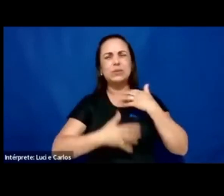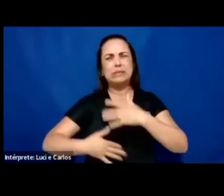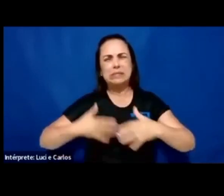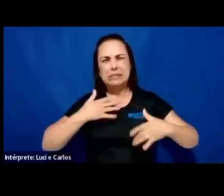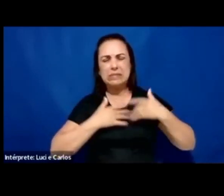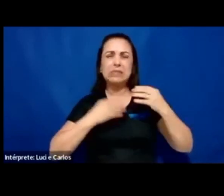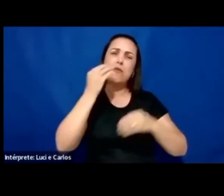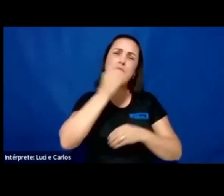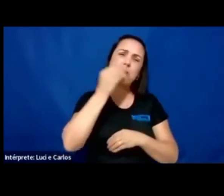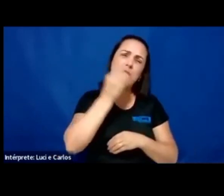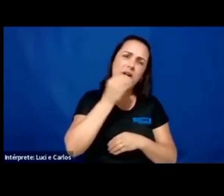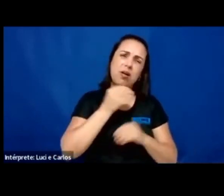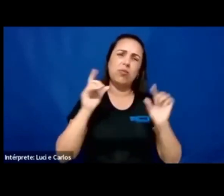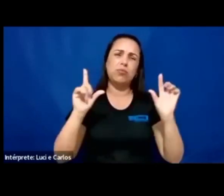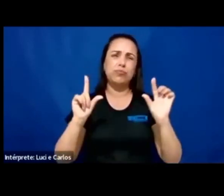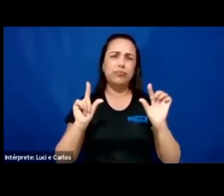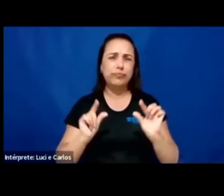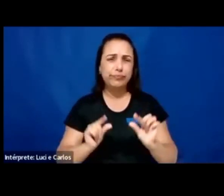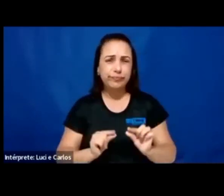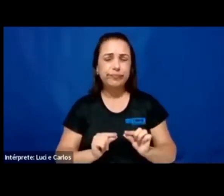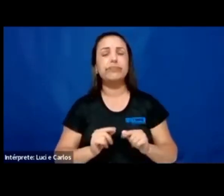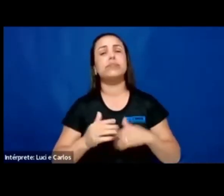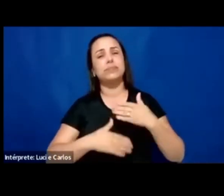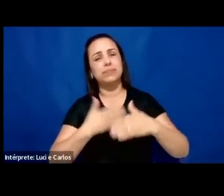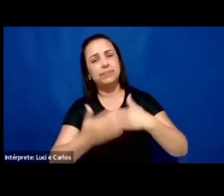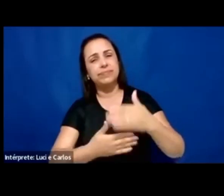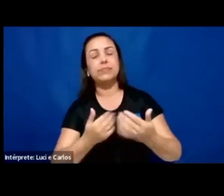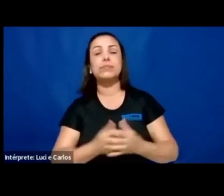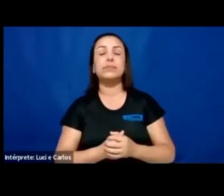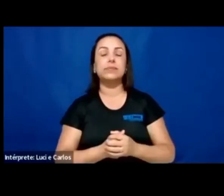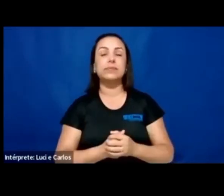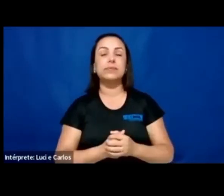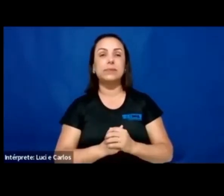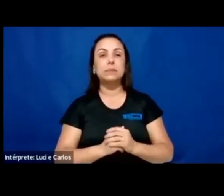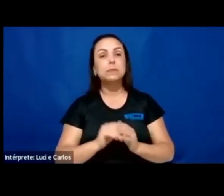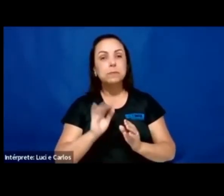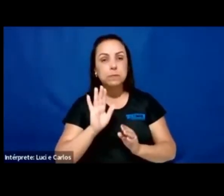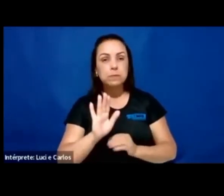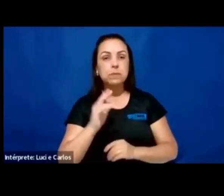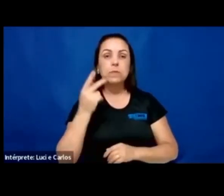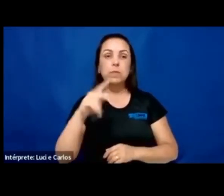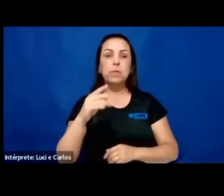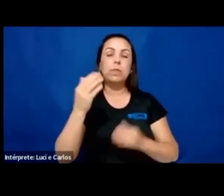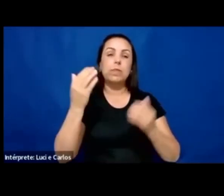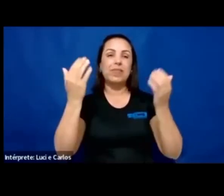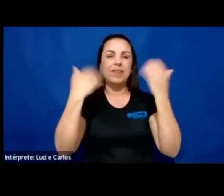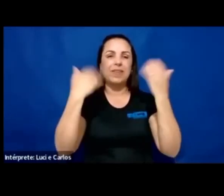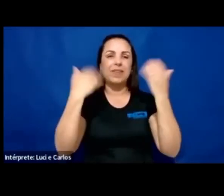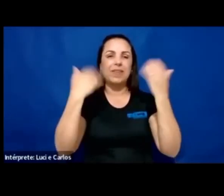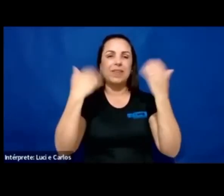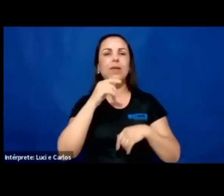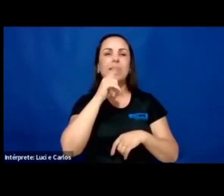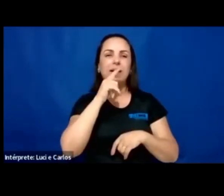Você não vai ficar caquético, aquelas pessoas igual aquelas pessoas da África, mas você vai desnutrir, você vai diminuir a quantidade de nutrientes do